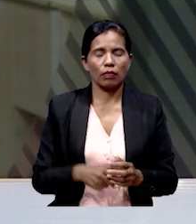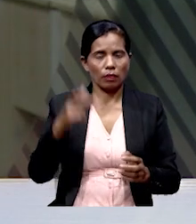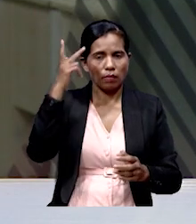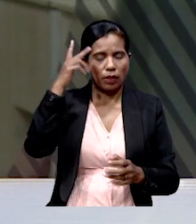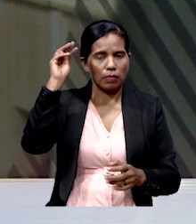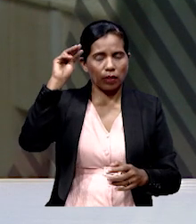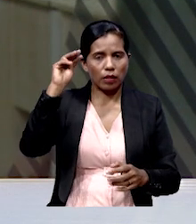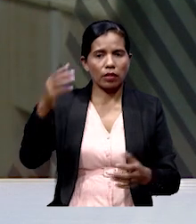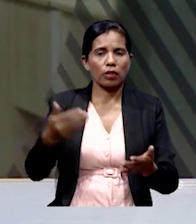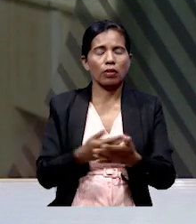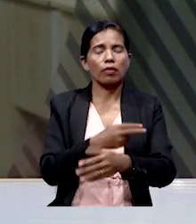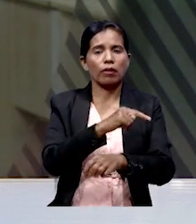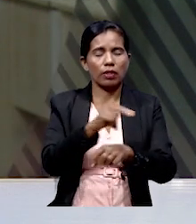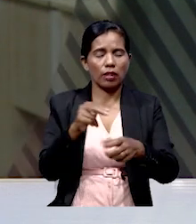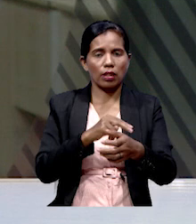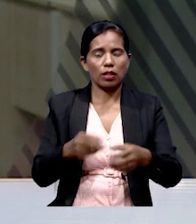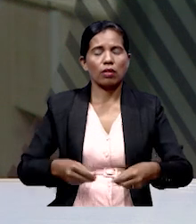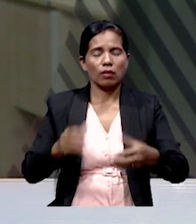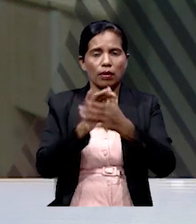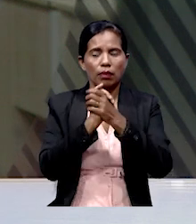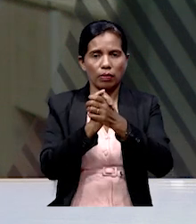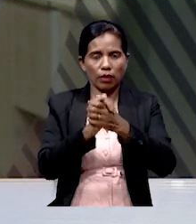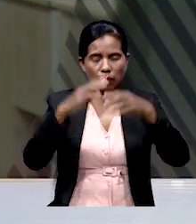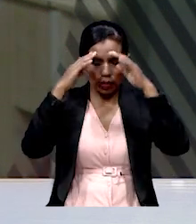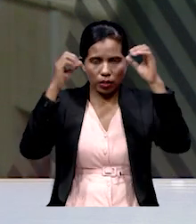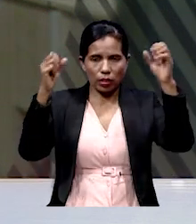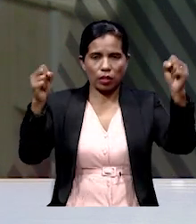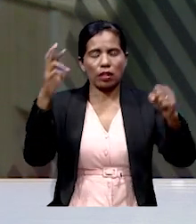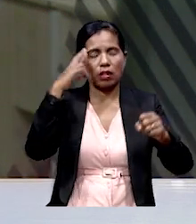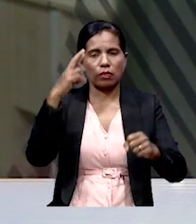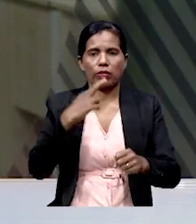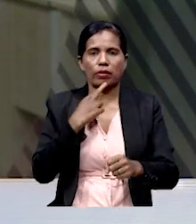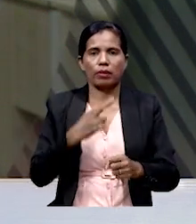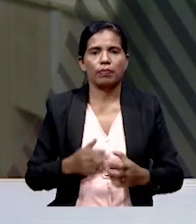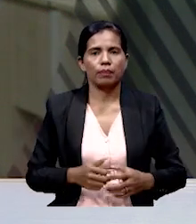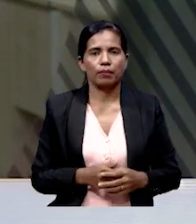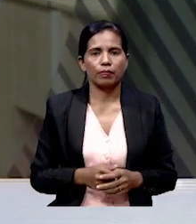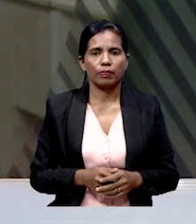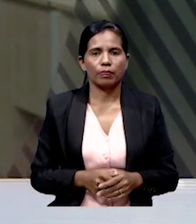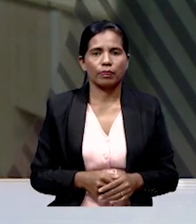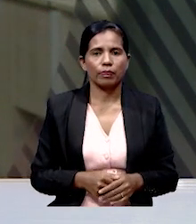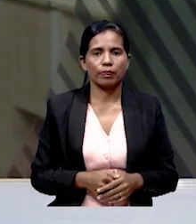Primeiro-Ministro Nova Zelândia felicita Presidente da República eleito José Ramos Horta.